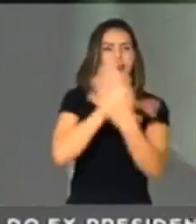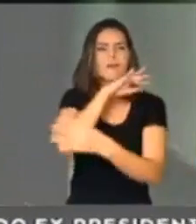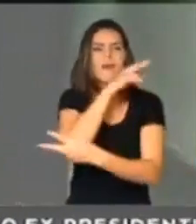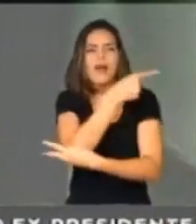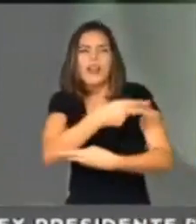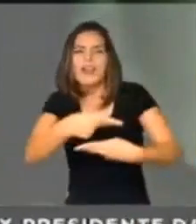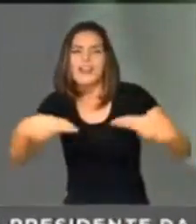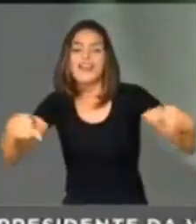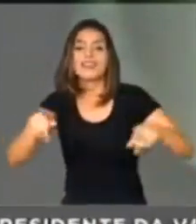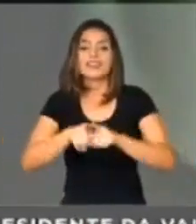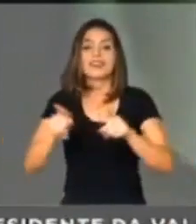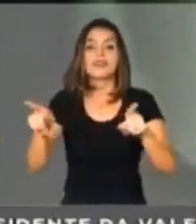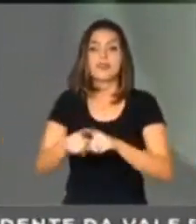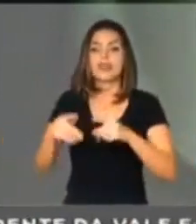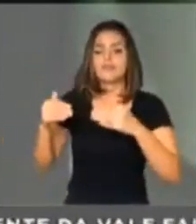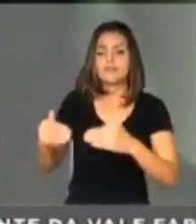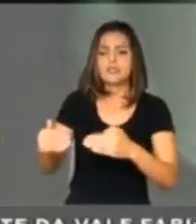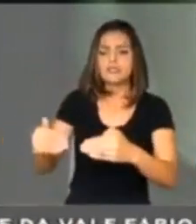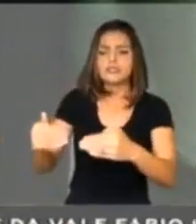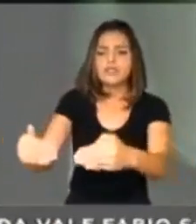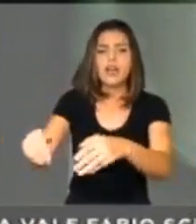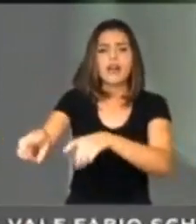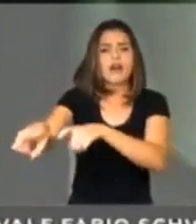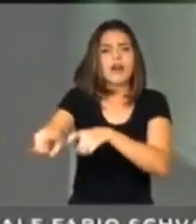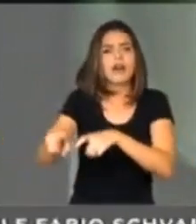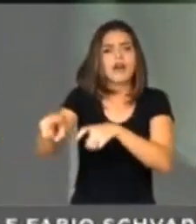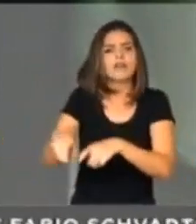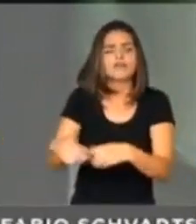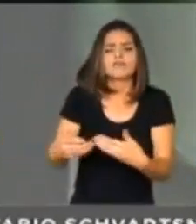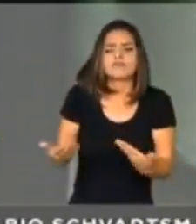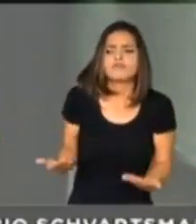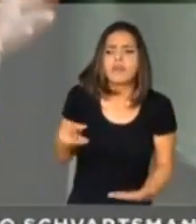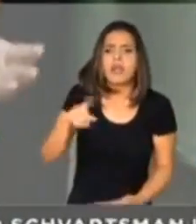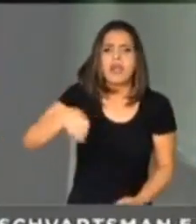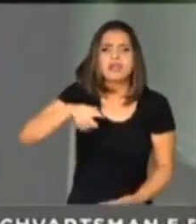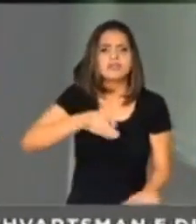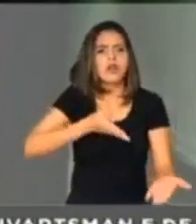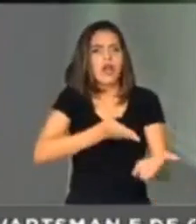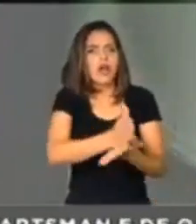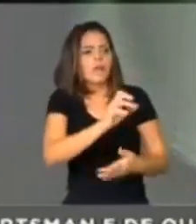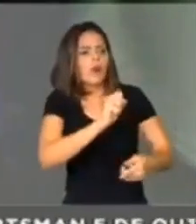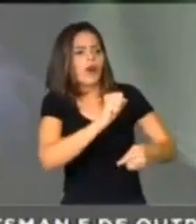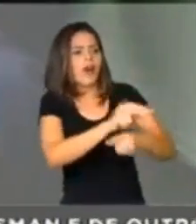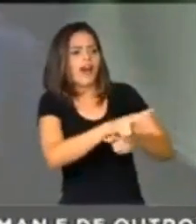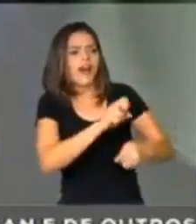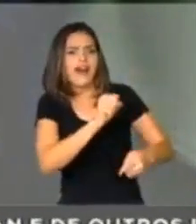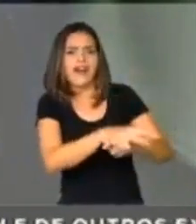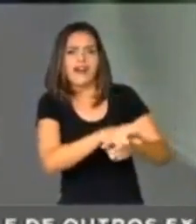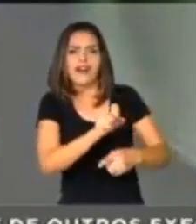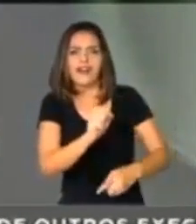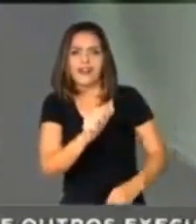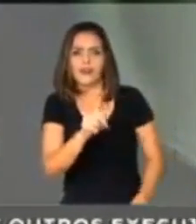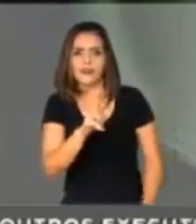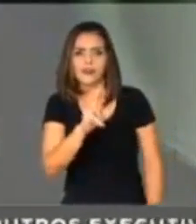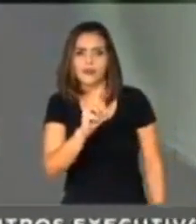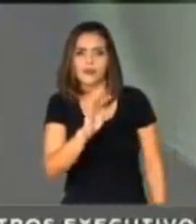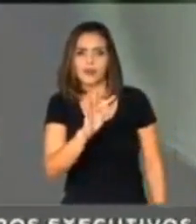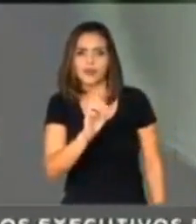volúpia do Ministério da Agricultura em aprovar novos agrotóxicos, são quase